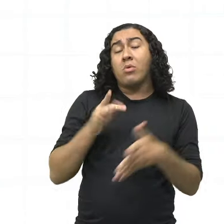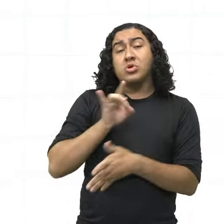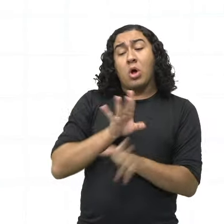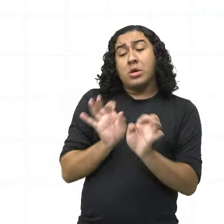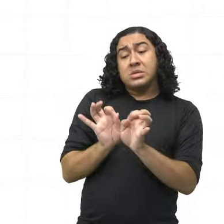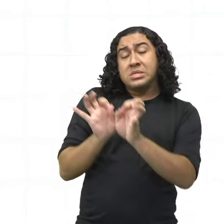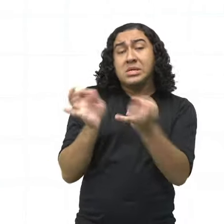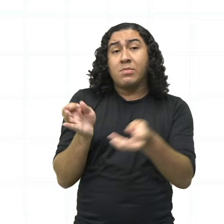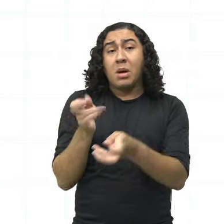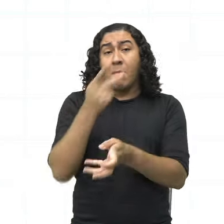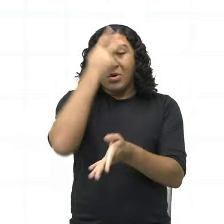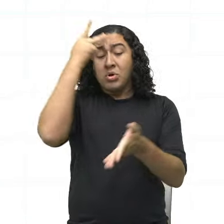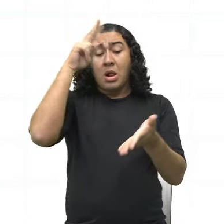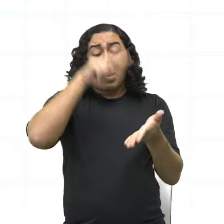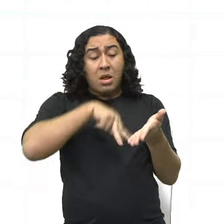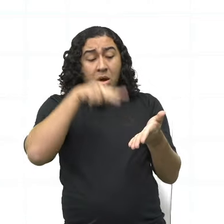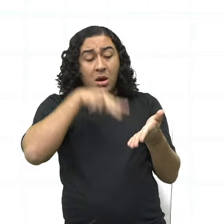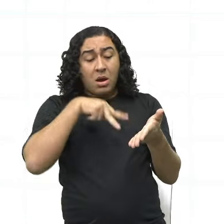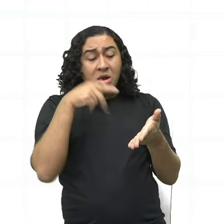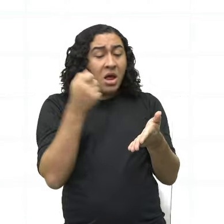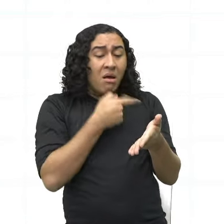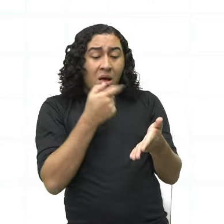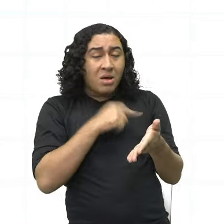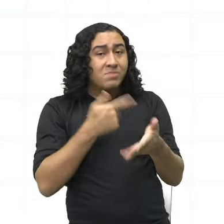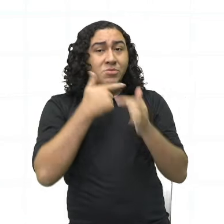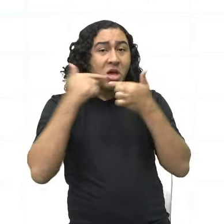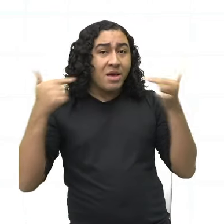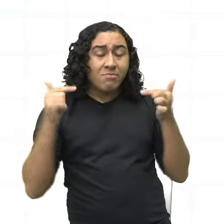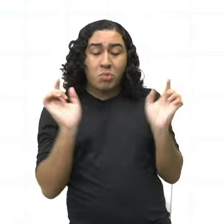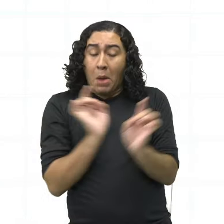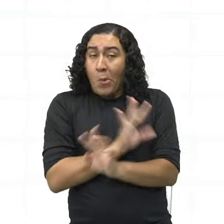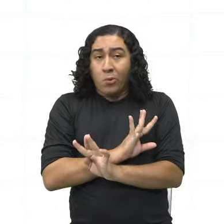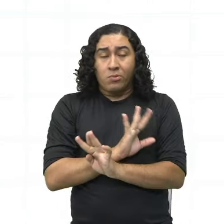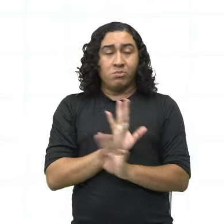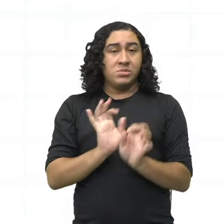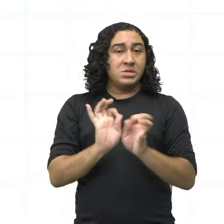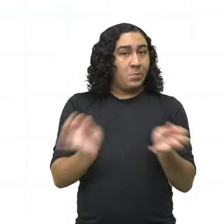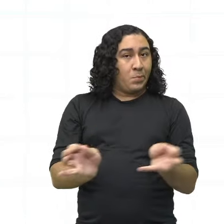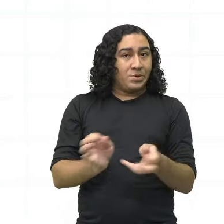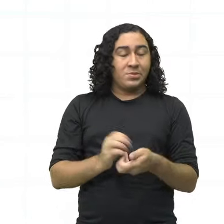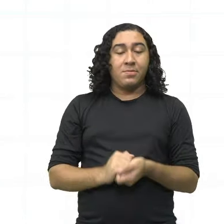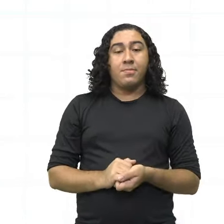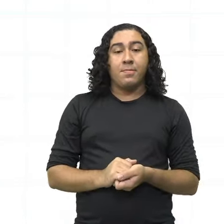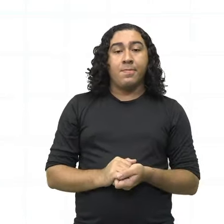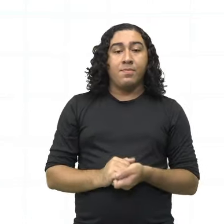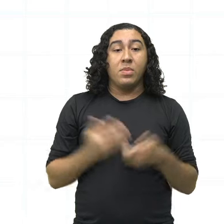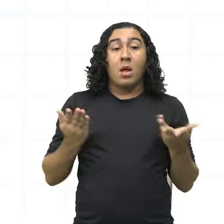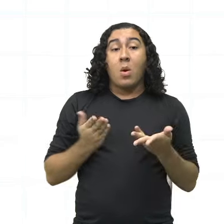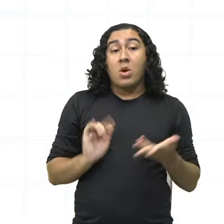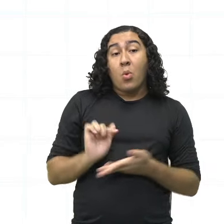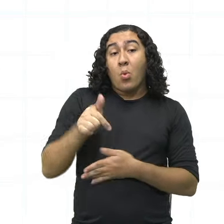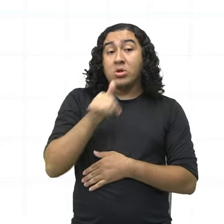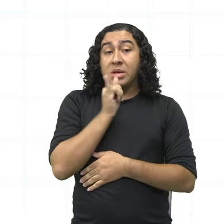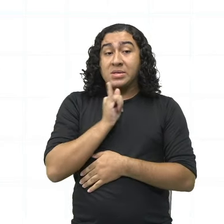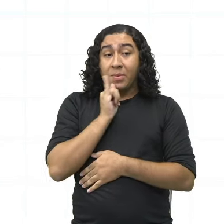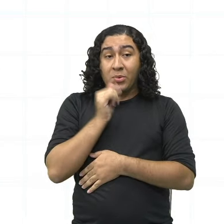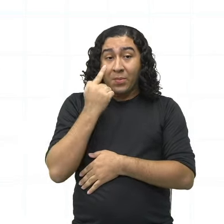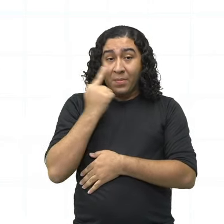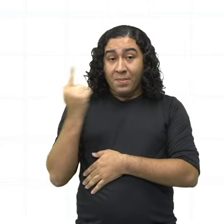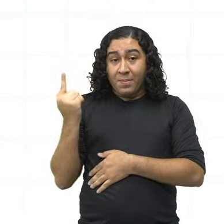apenas entreter, né, aí então o nosso leitor. Vamos ver outro exemplo de anedota, olha